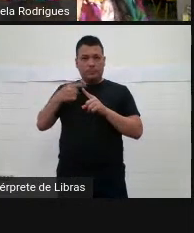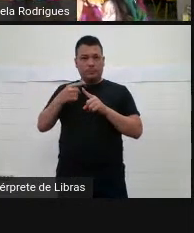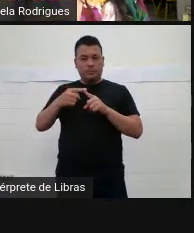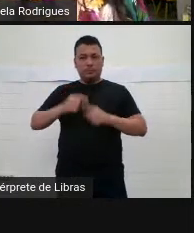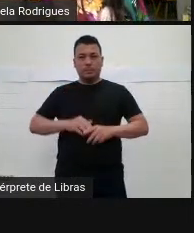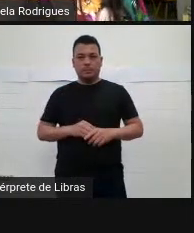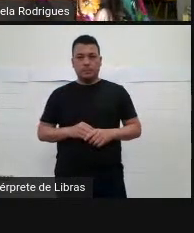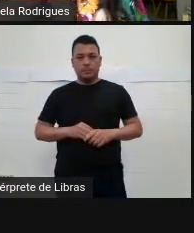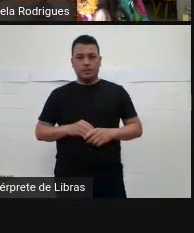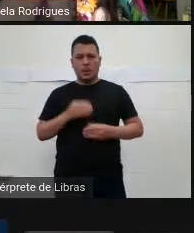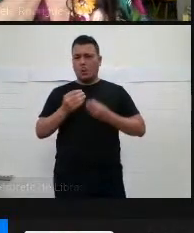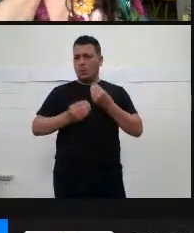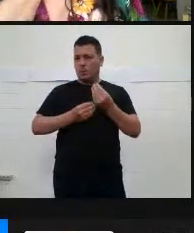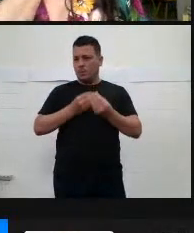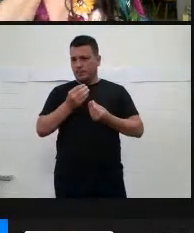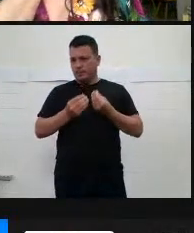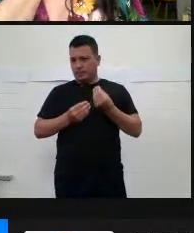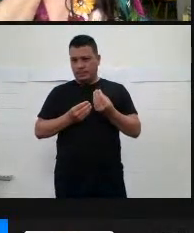como,